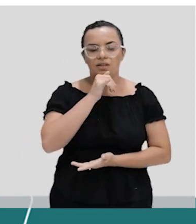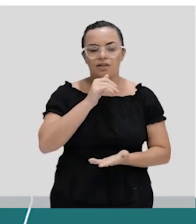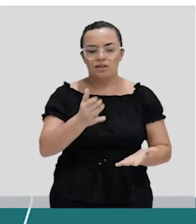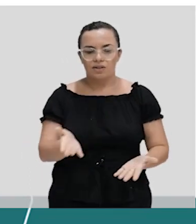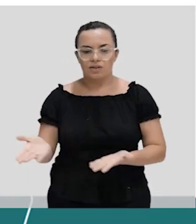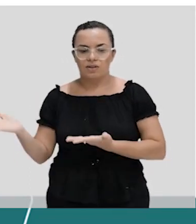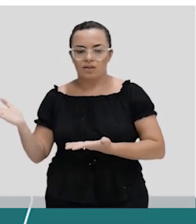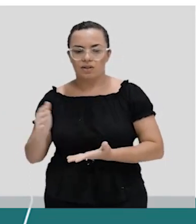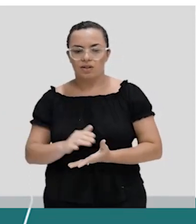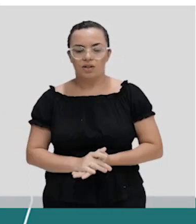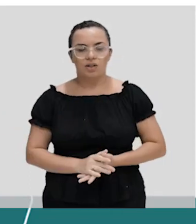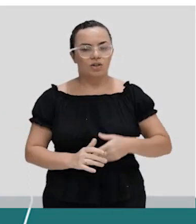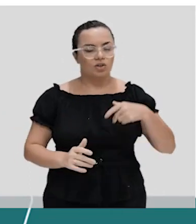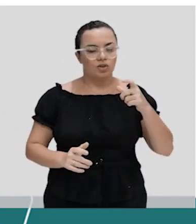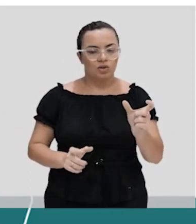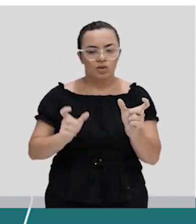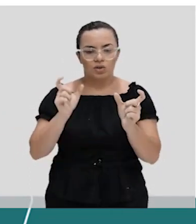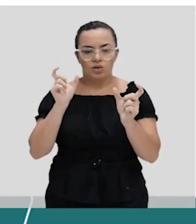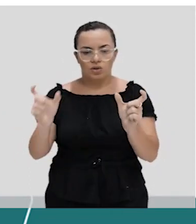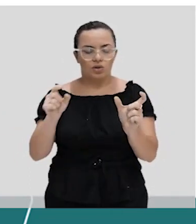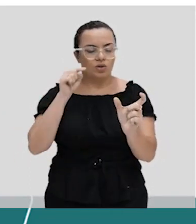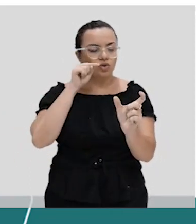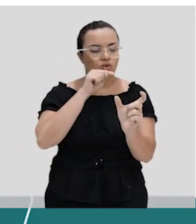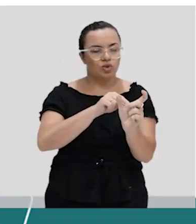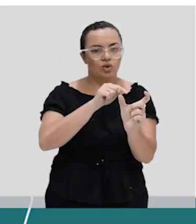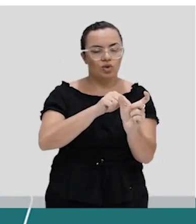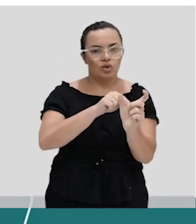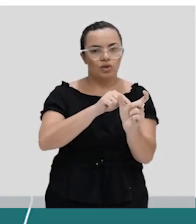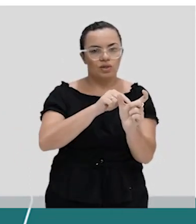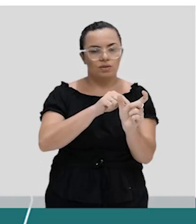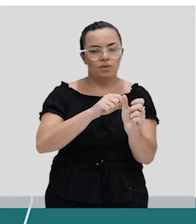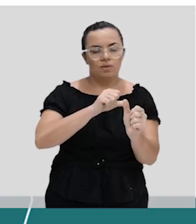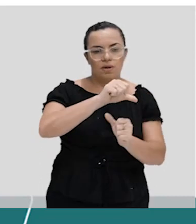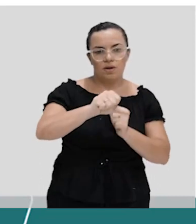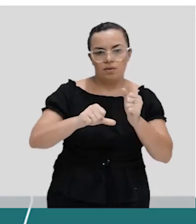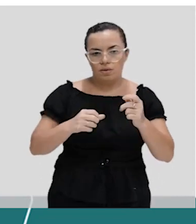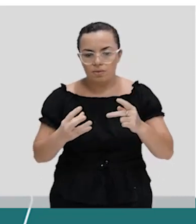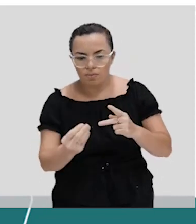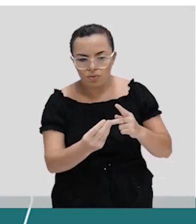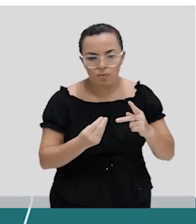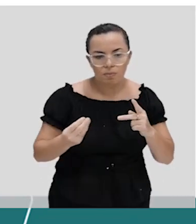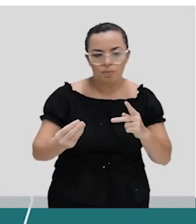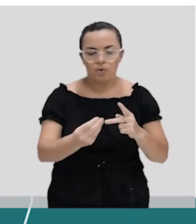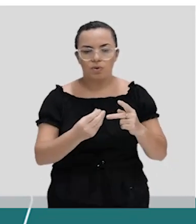Bomba, relógio, ficaria bombas, relógio. Palavras-chave,